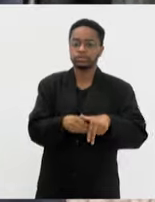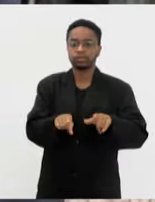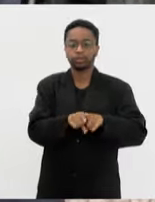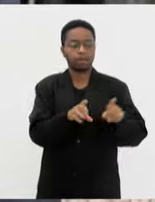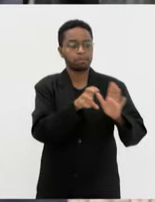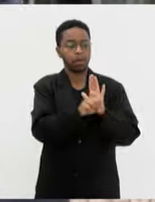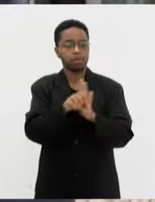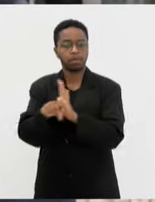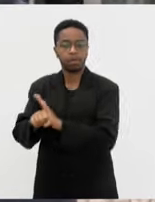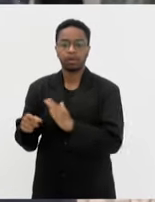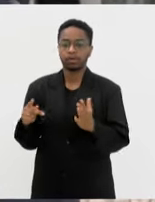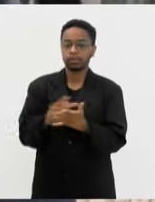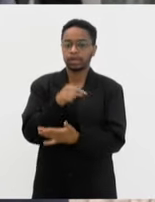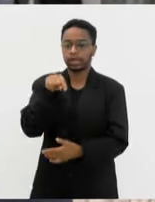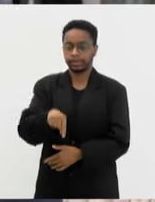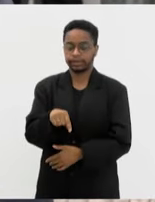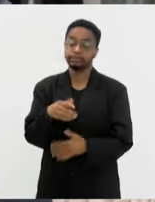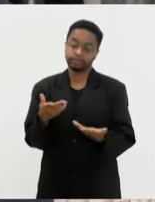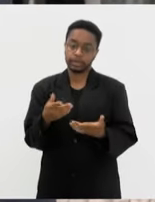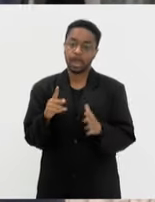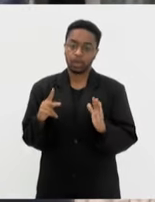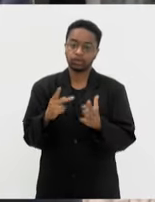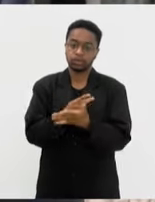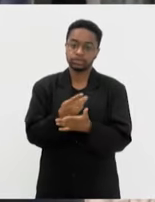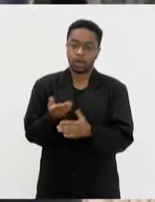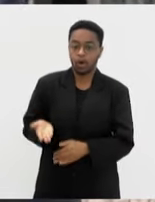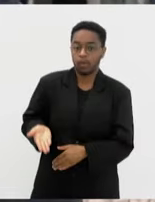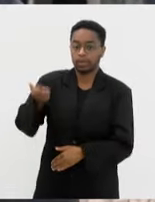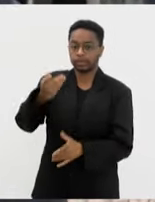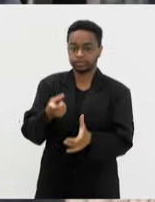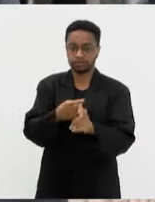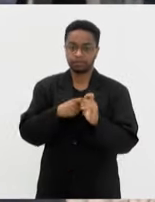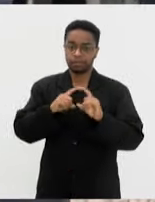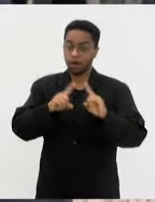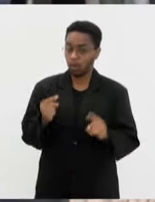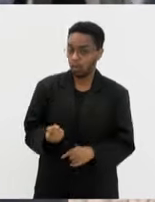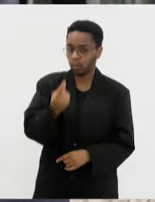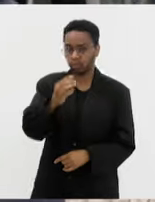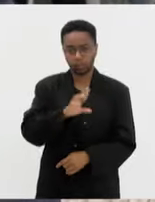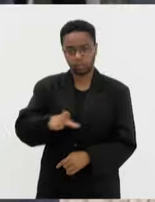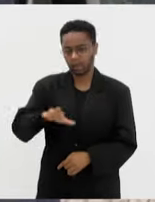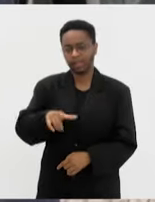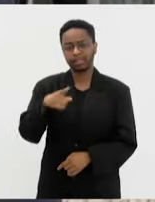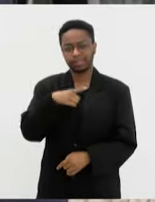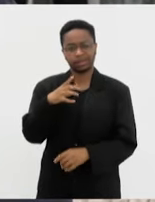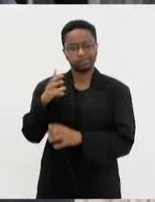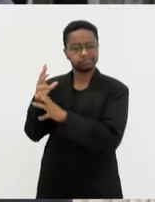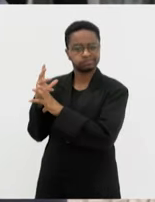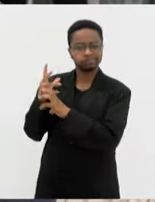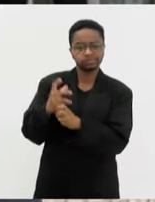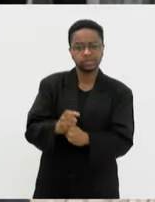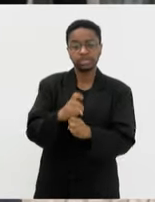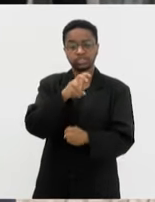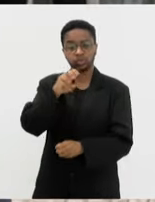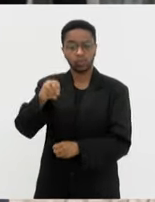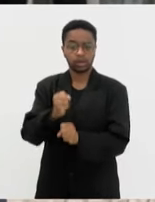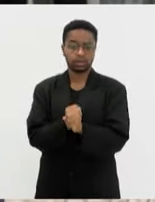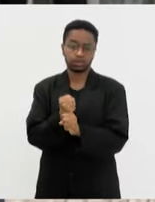que fizeram com que essa dívida aumentasse, mas não é esse o único elemento. É um processo histórico de mais de 5 décadas,